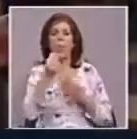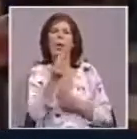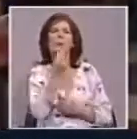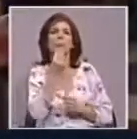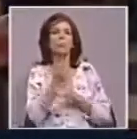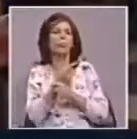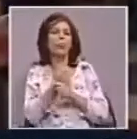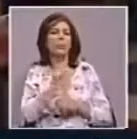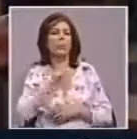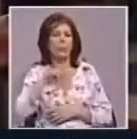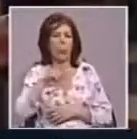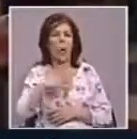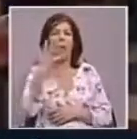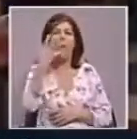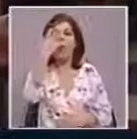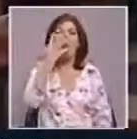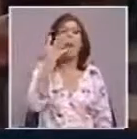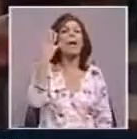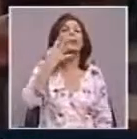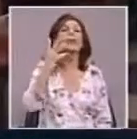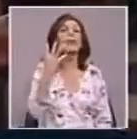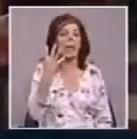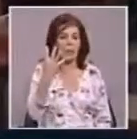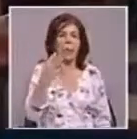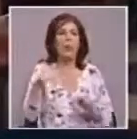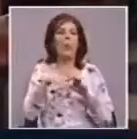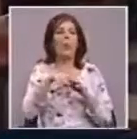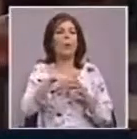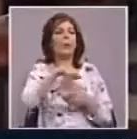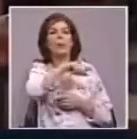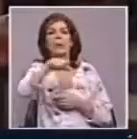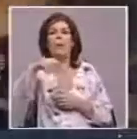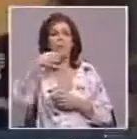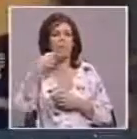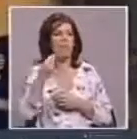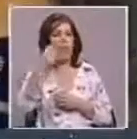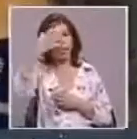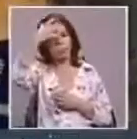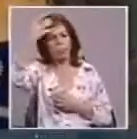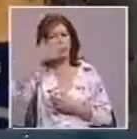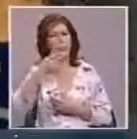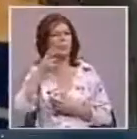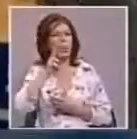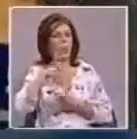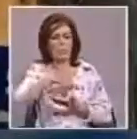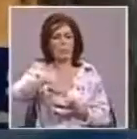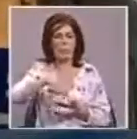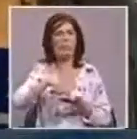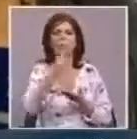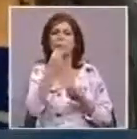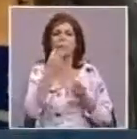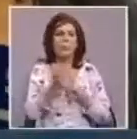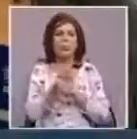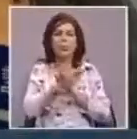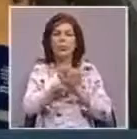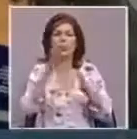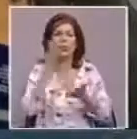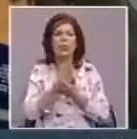gastronomia portuguesa durante 4 dias, com a participação dos melhores chefes e produtos nacionais. Andréa